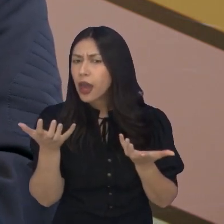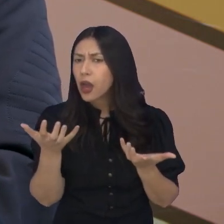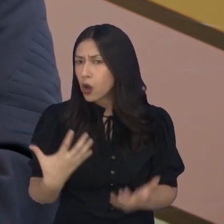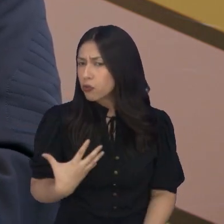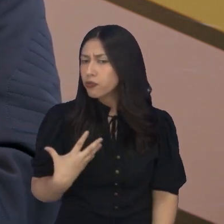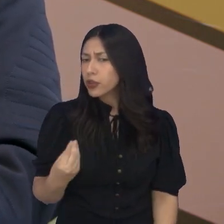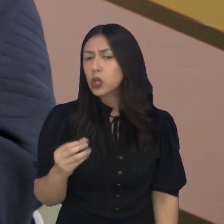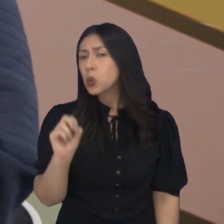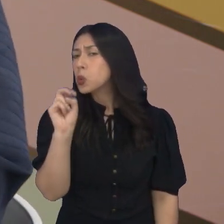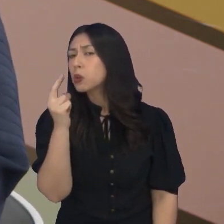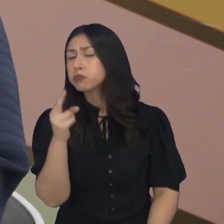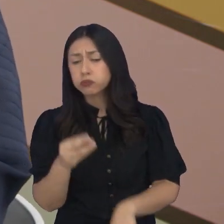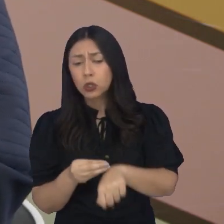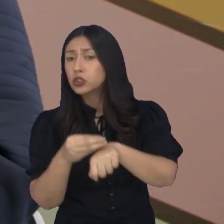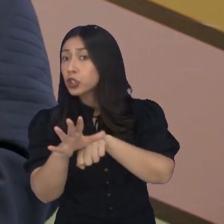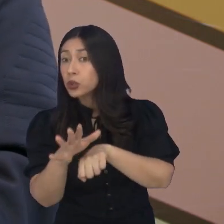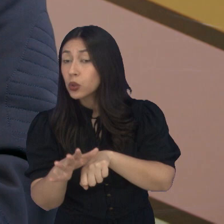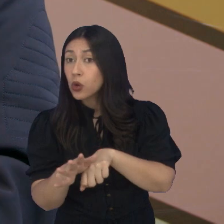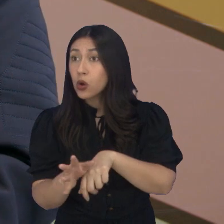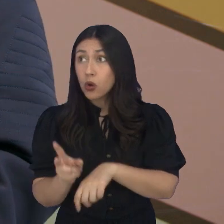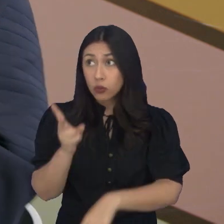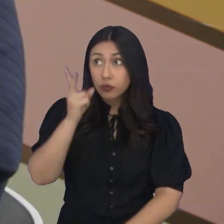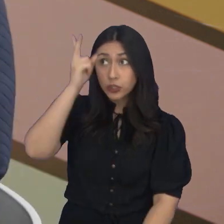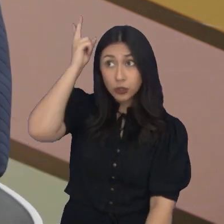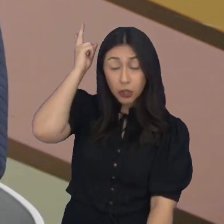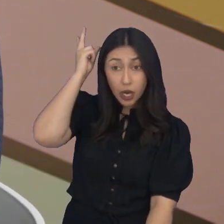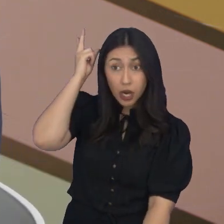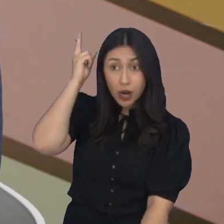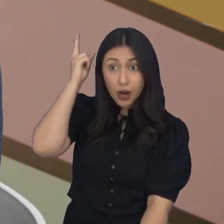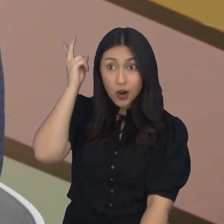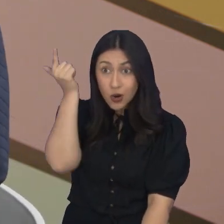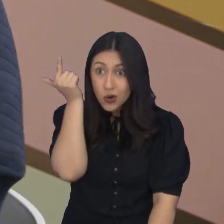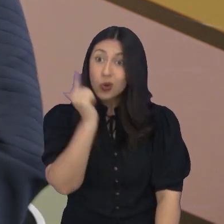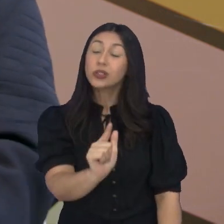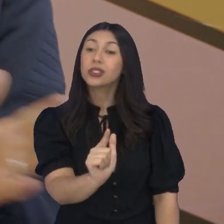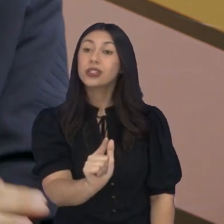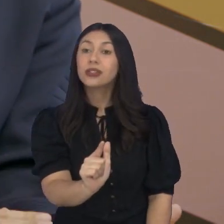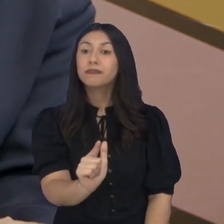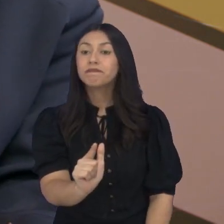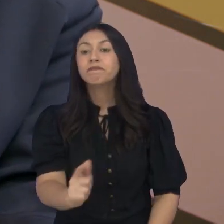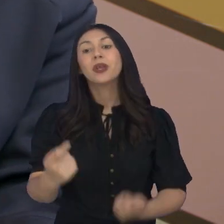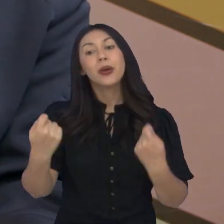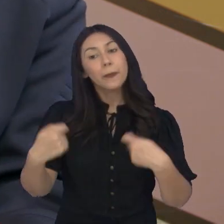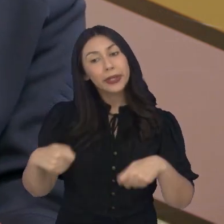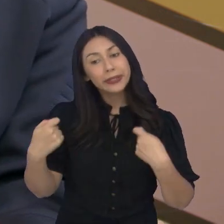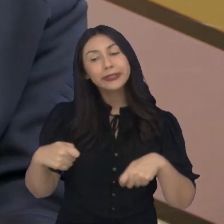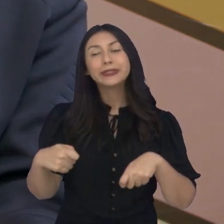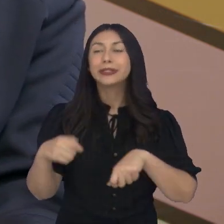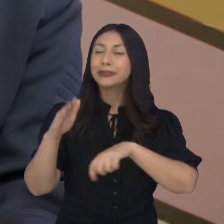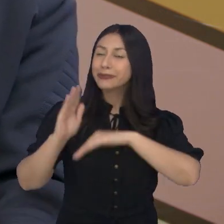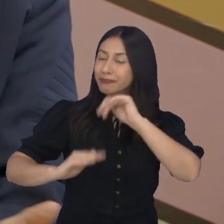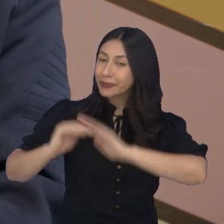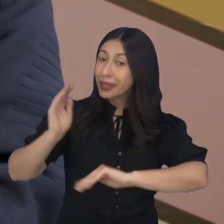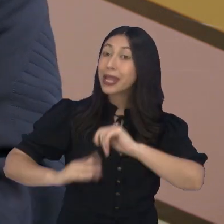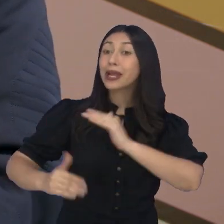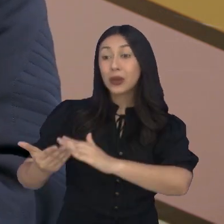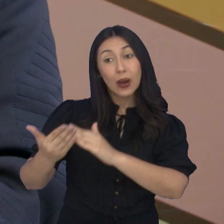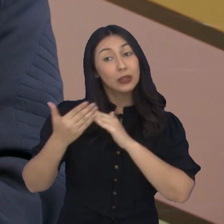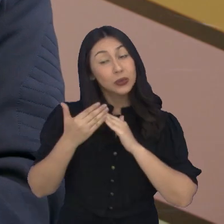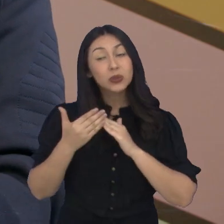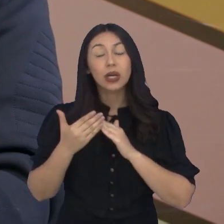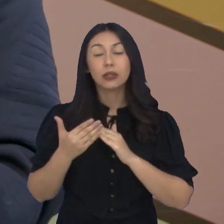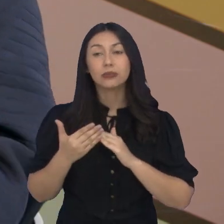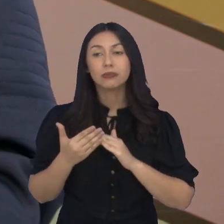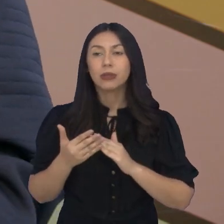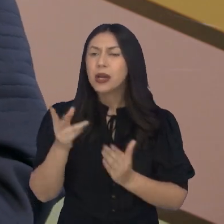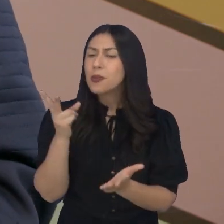para alguém, passe no vestibular, ele vai ter mais facilidade passando no vestibular se ele estiver treinando e fazendo um esporte, né? Então, nem